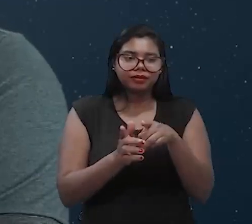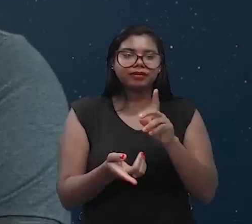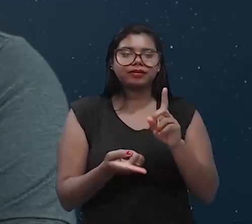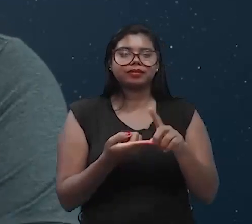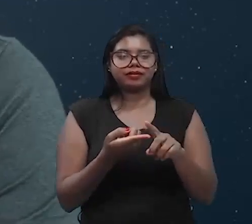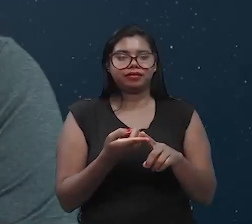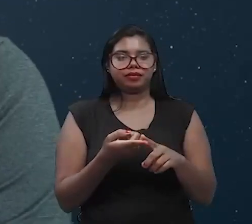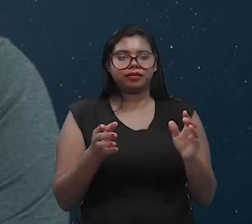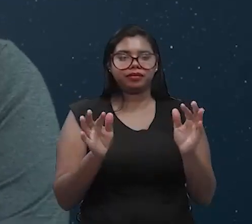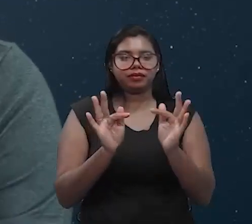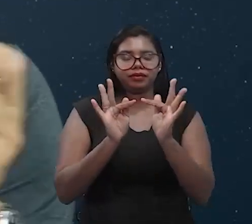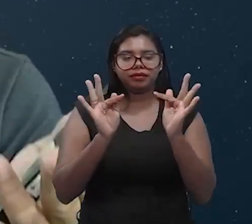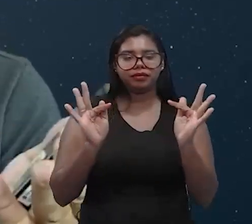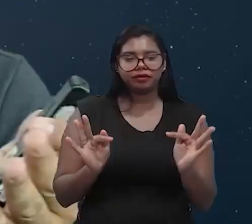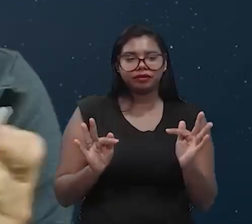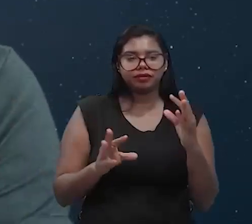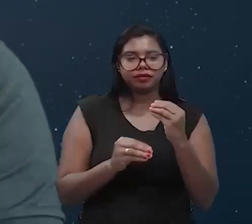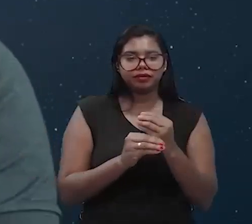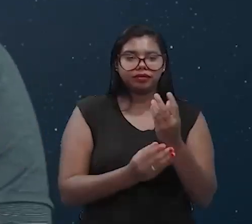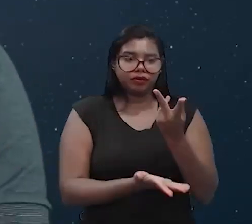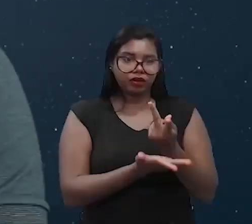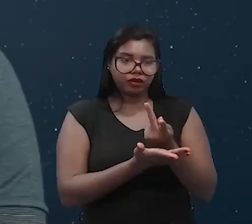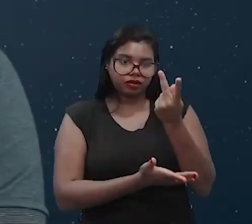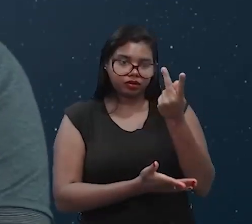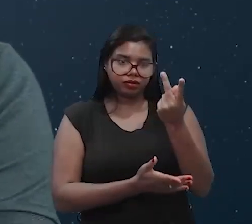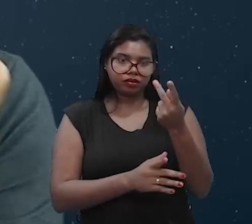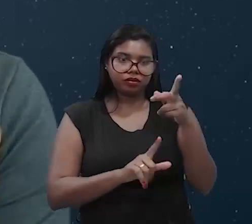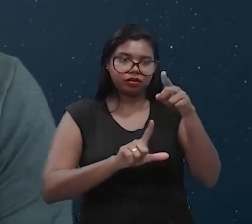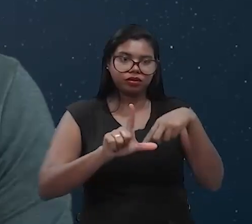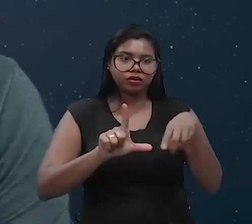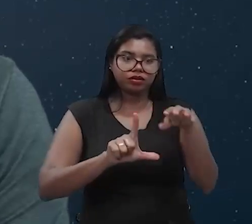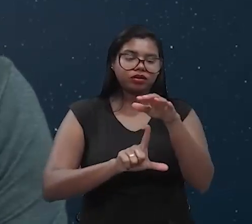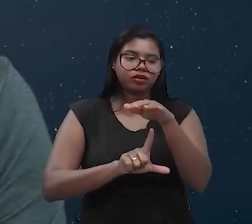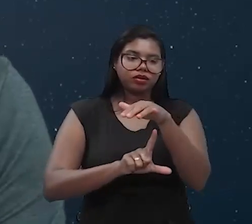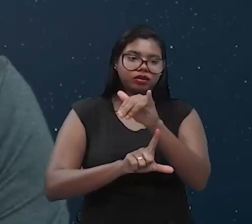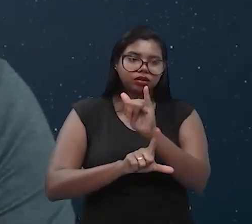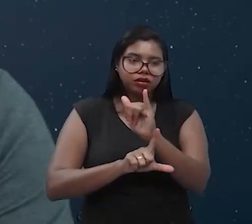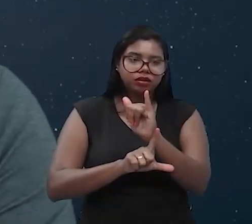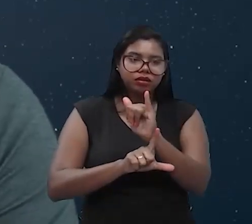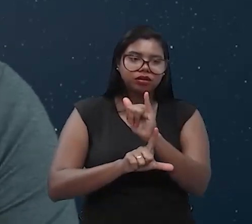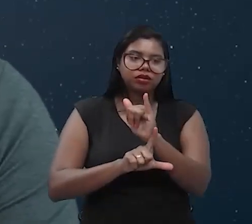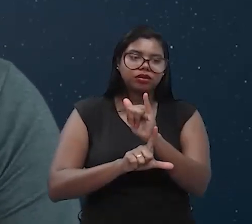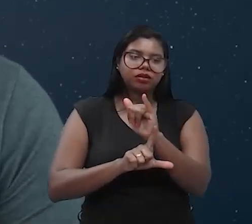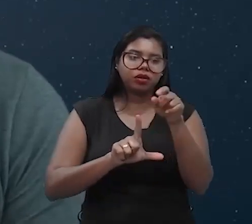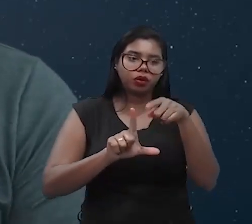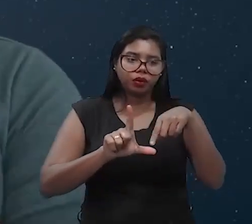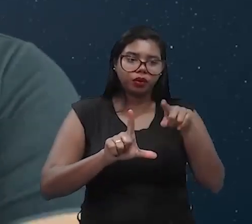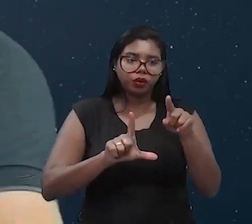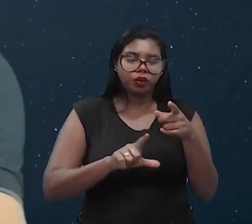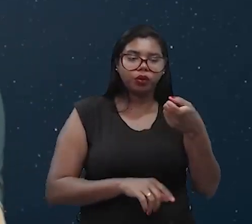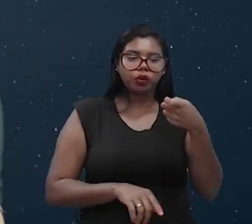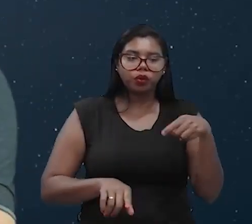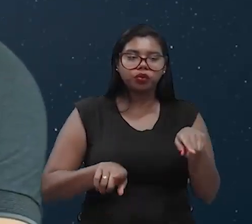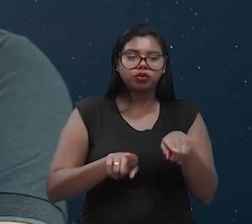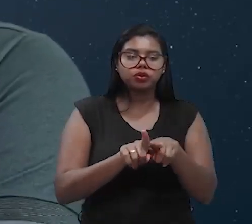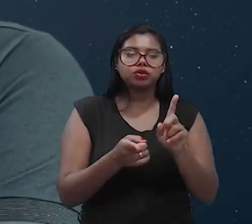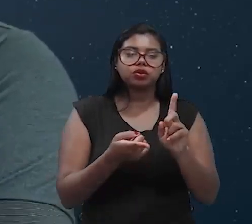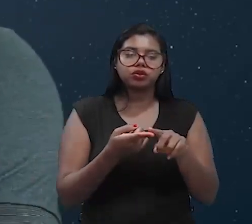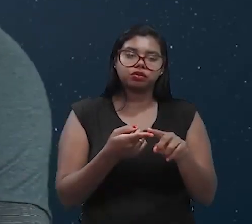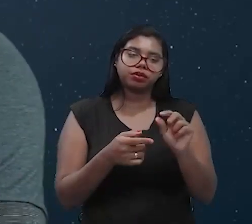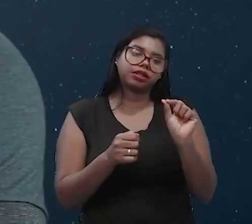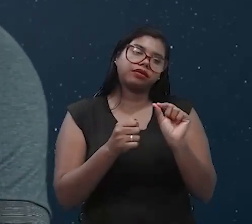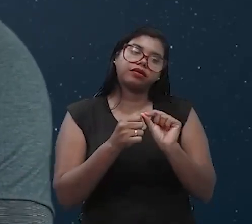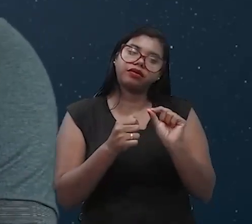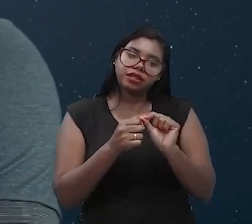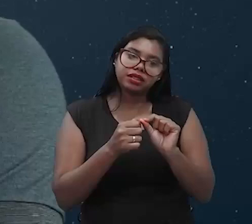função, encontrando o resultado y, que é a imagem daquele ponto x, ou se você quer fazer